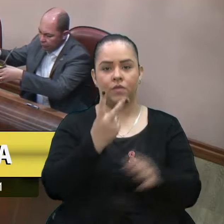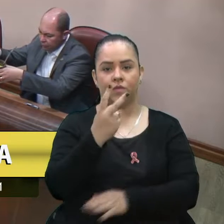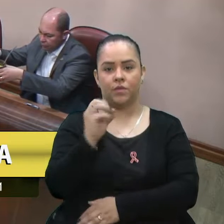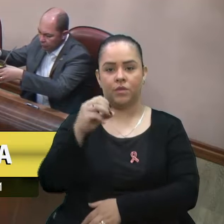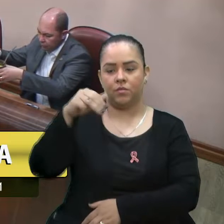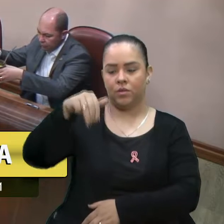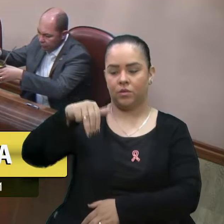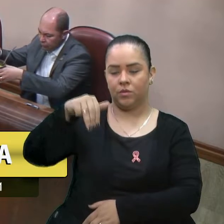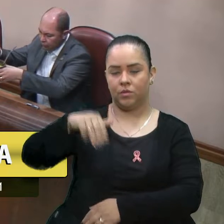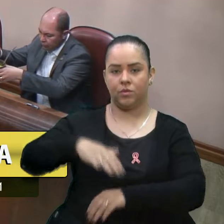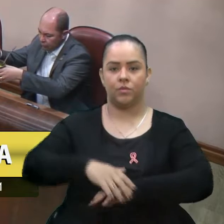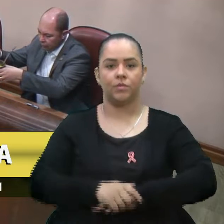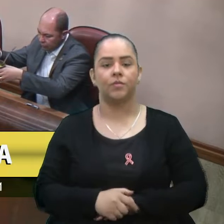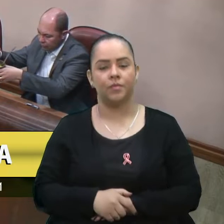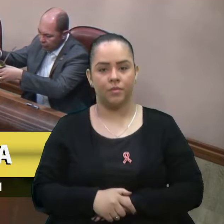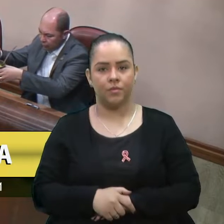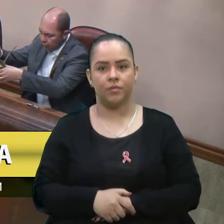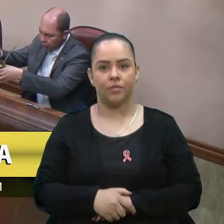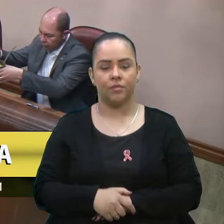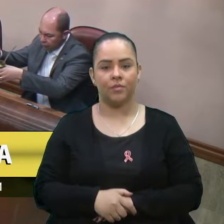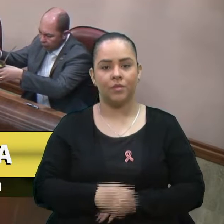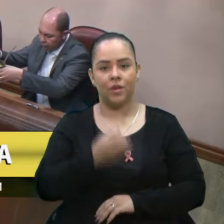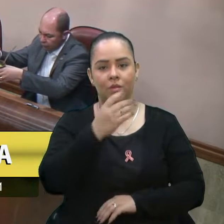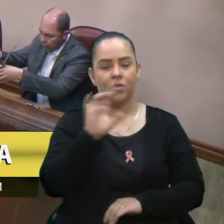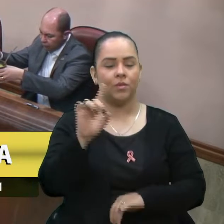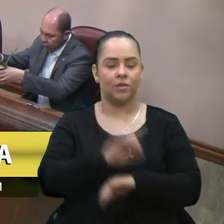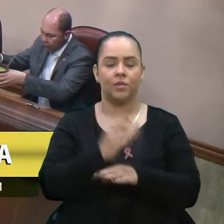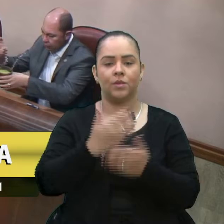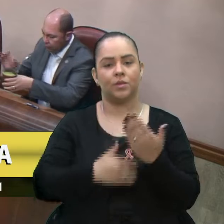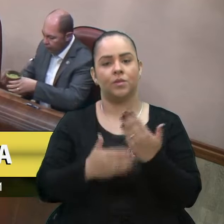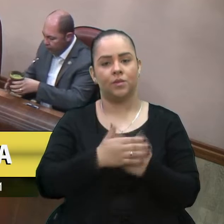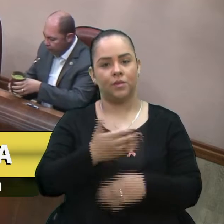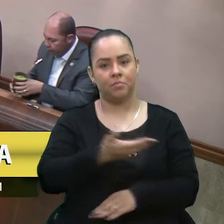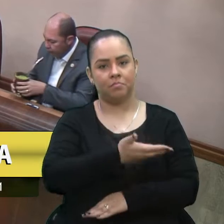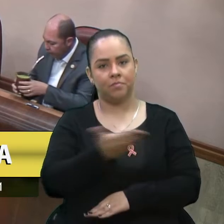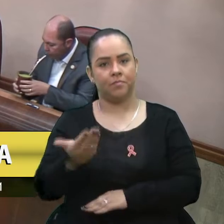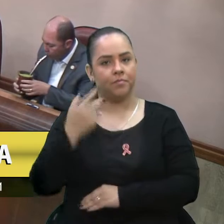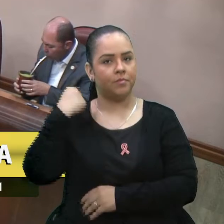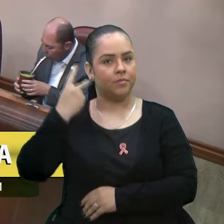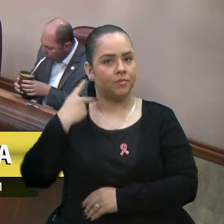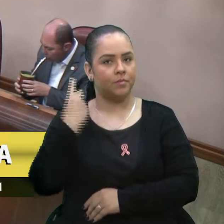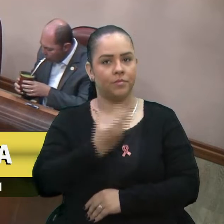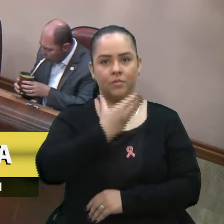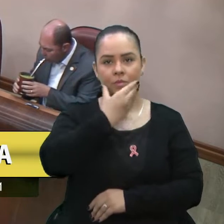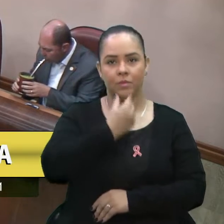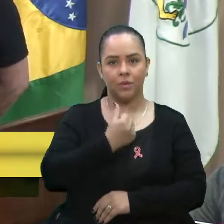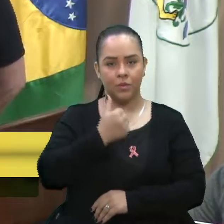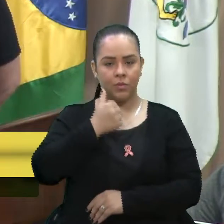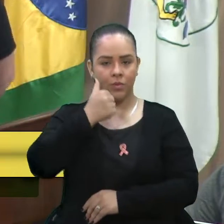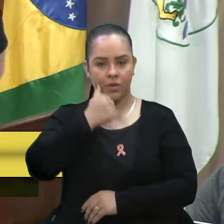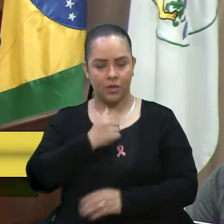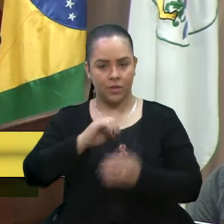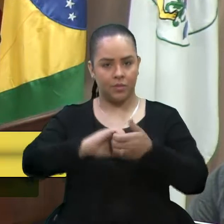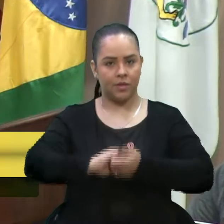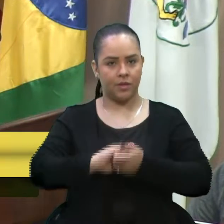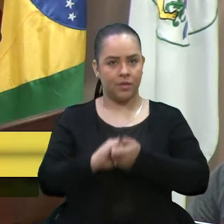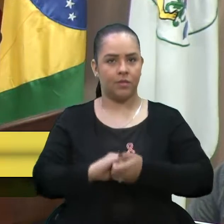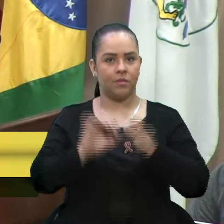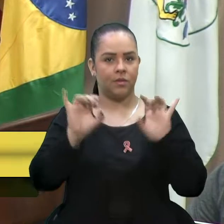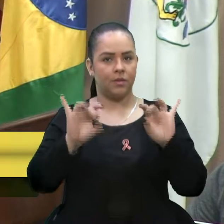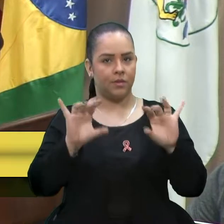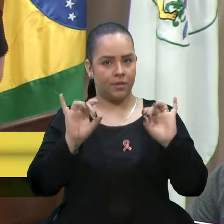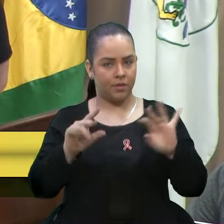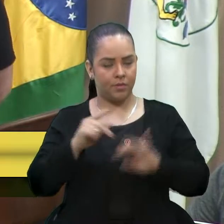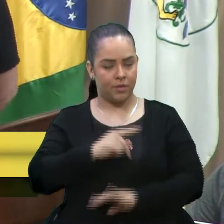da palavra. bom dia a todos, os senhores vereadores, as senhoras vereadoras. Um cumprimento especial ao presidente